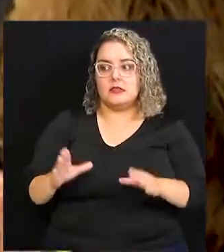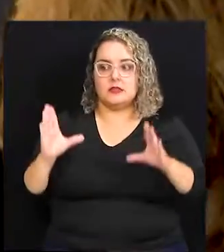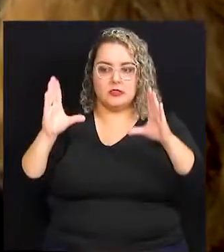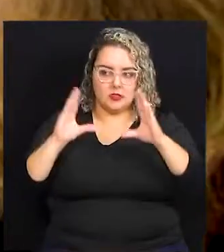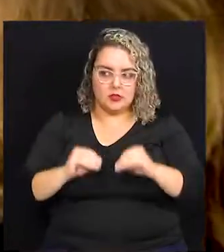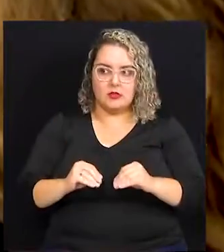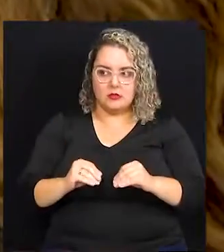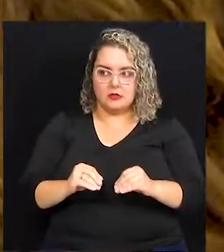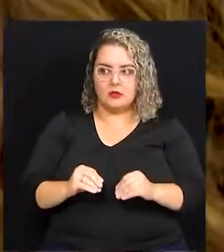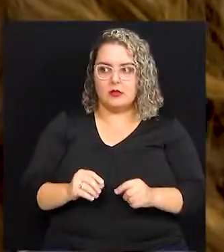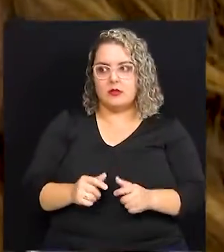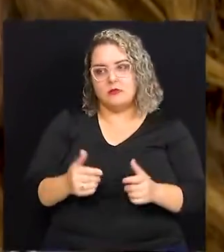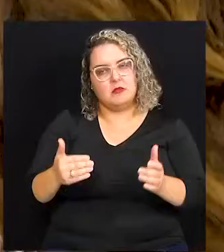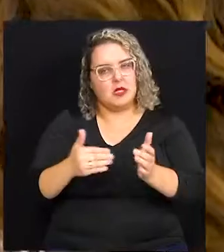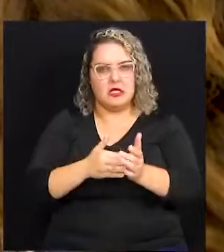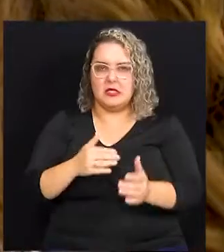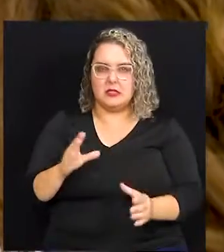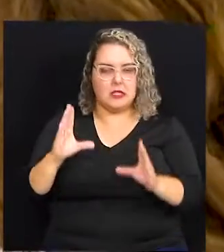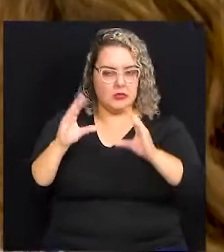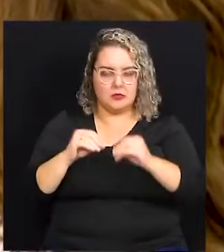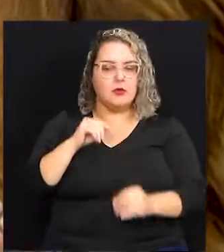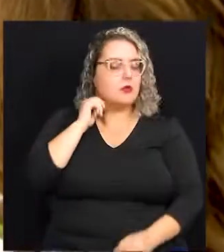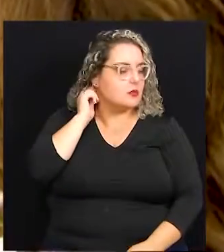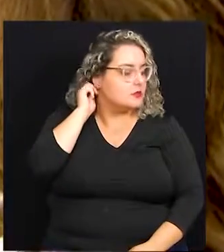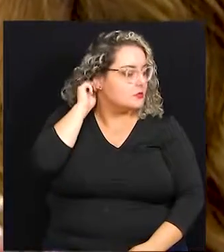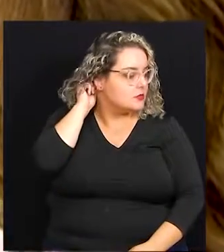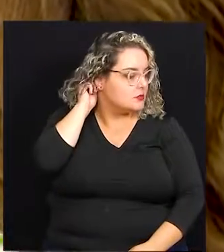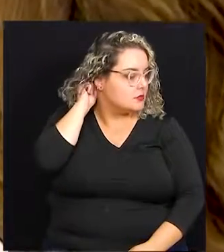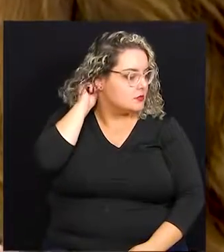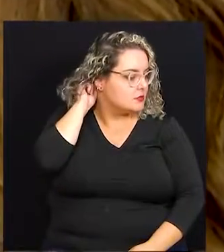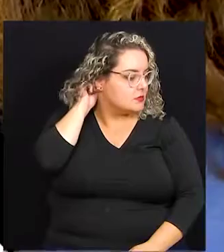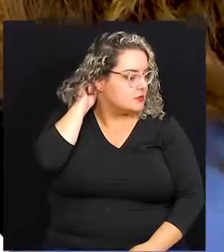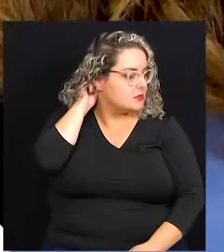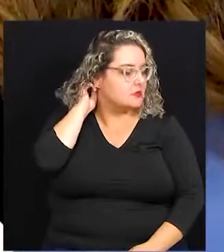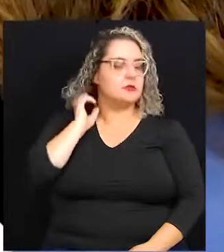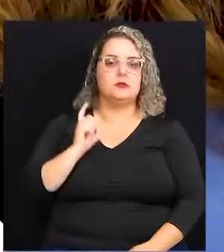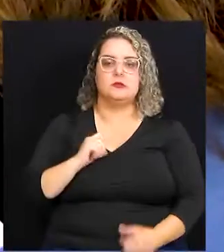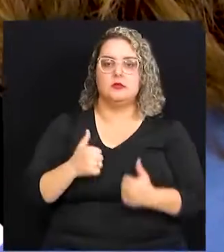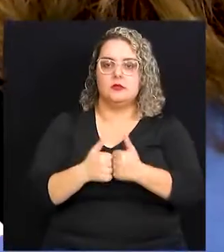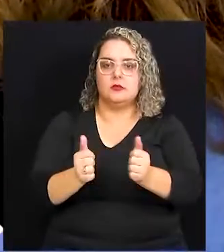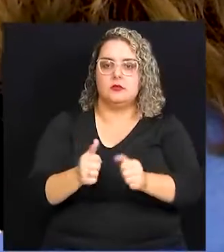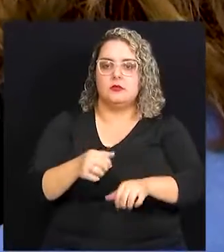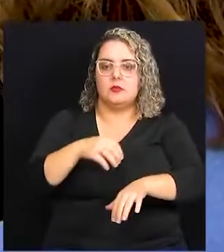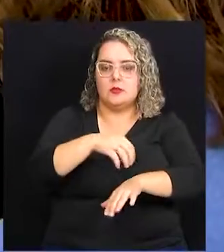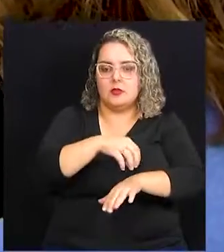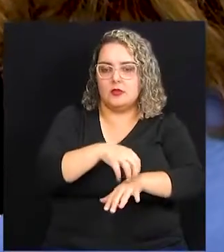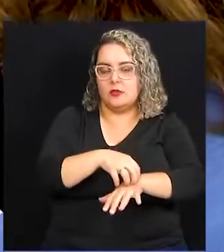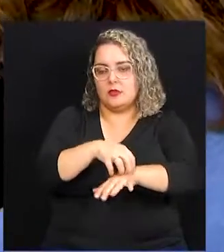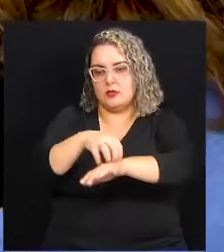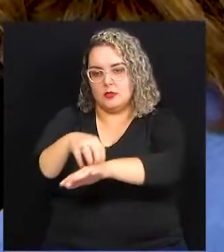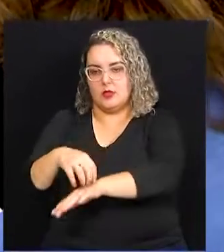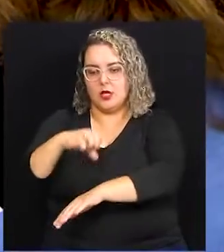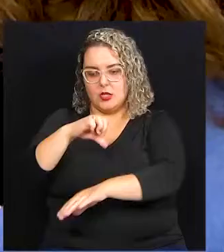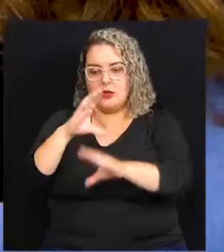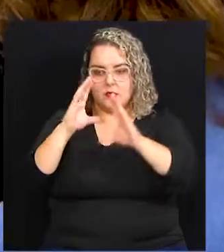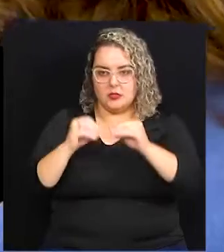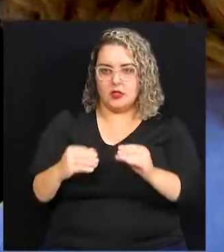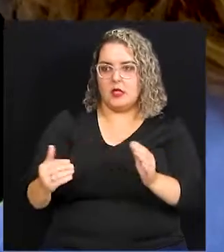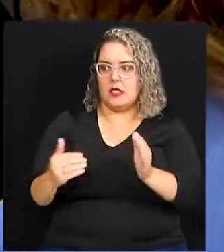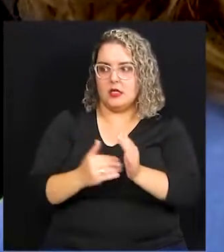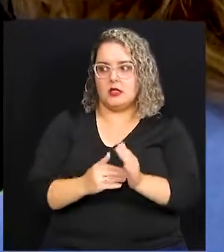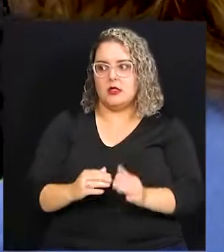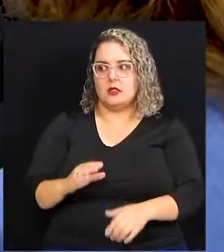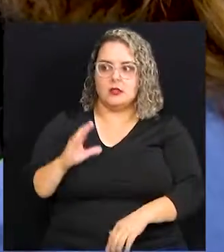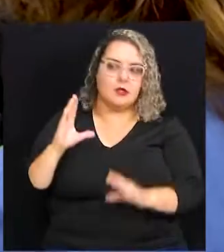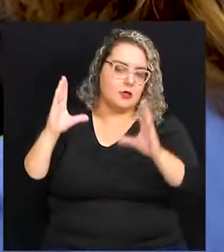noite, provavelmente a maioria dos dias eu estou aqui até à noite mesmo, porque a gente tem um ônibus 9 horas, que busca a gente aqui e leva a gente até as moradias. Então geralmente eu fico